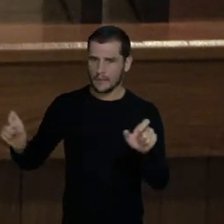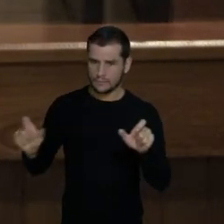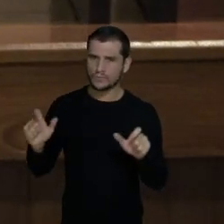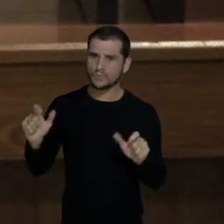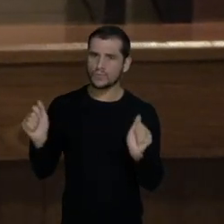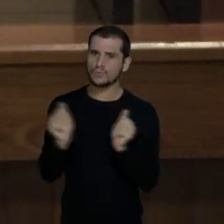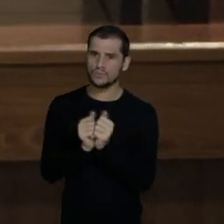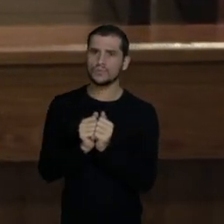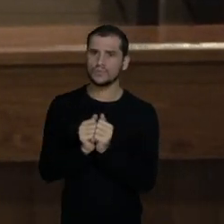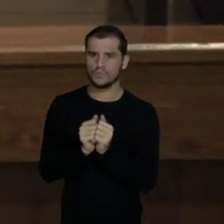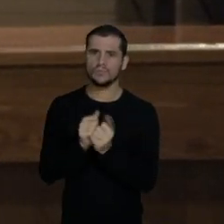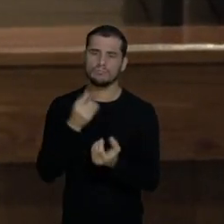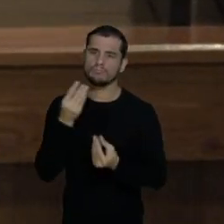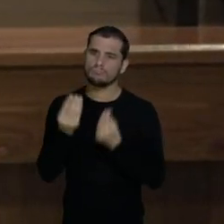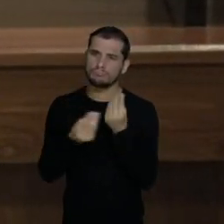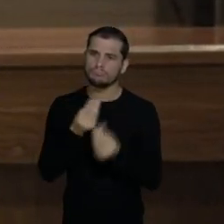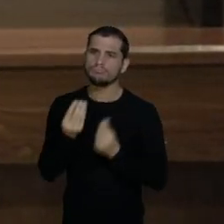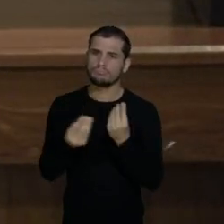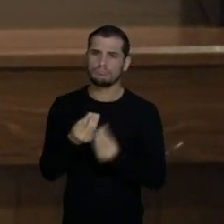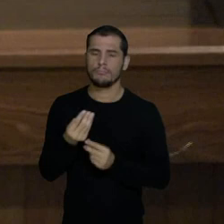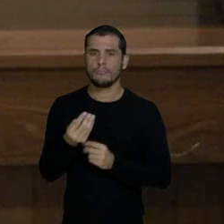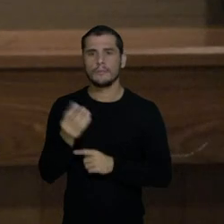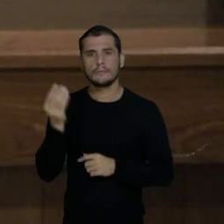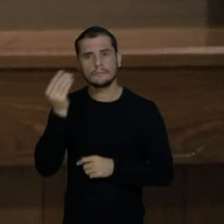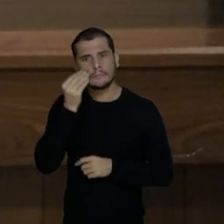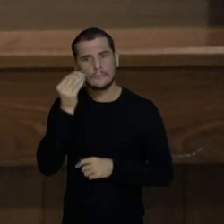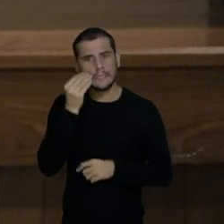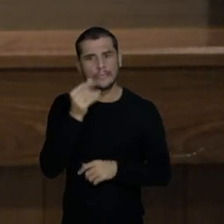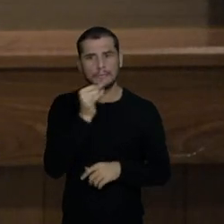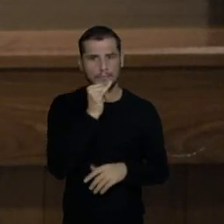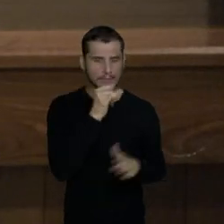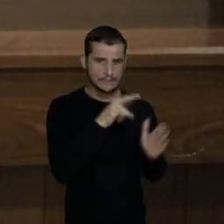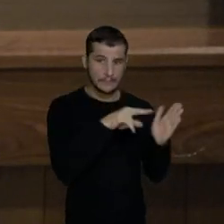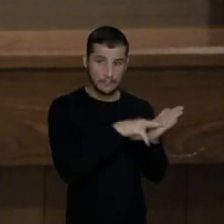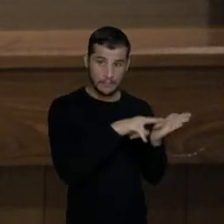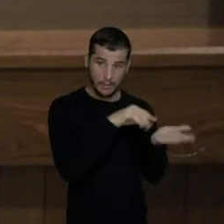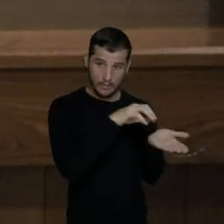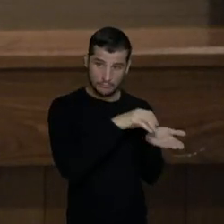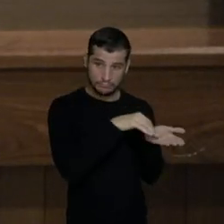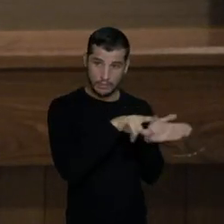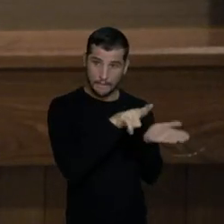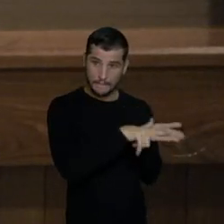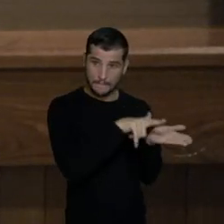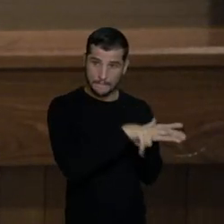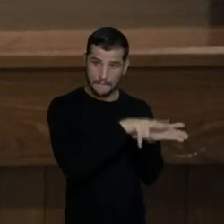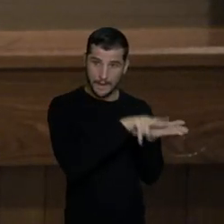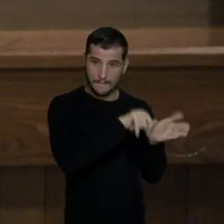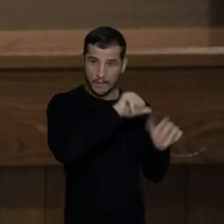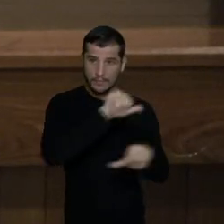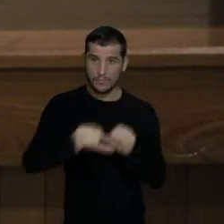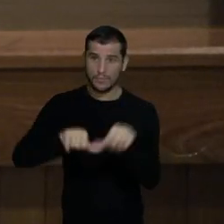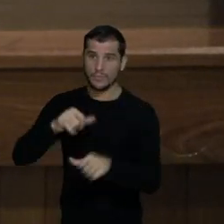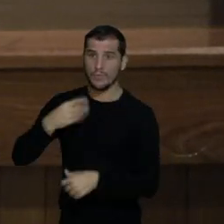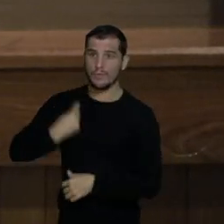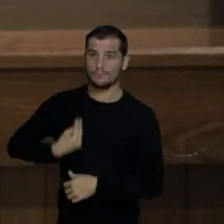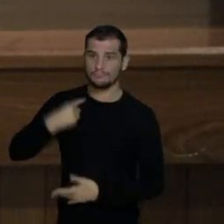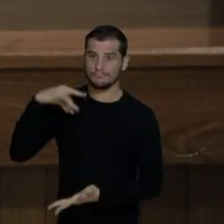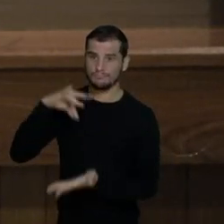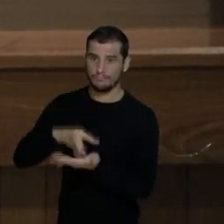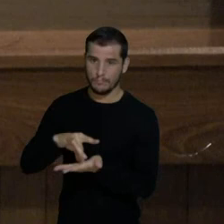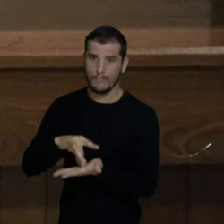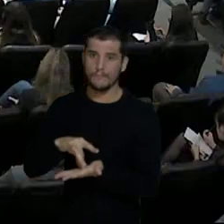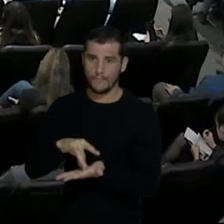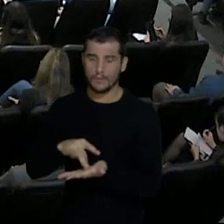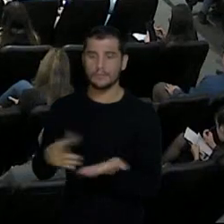concordarem de vocês tirarem isso do papel e tornar realidade e trazerem para